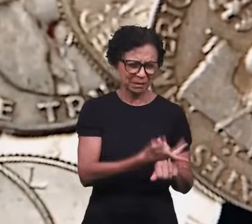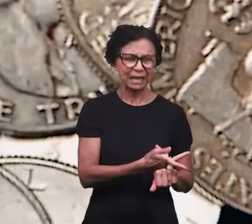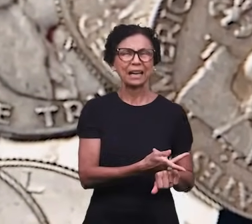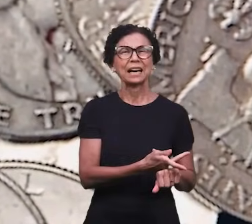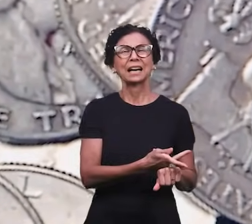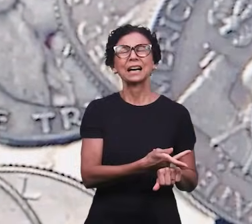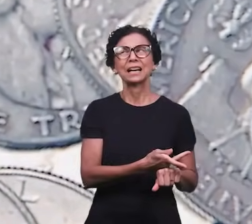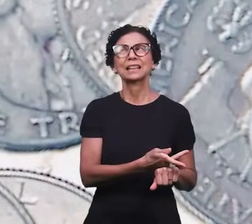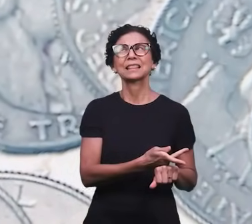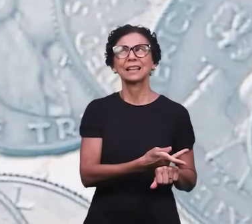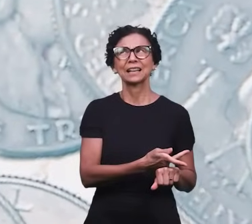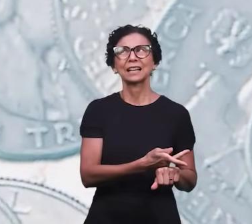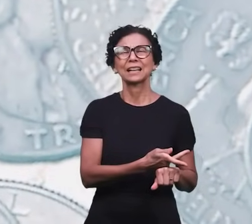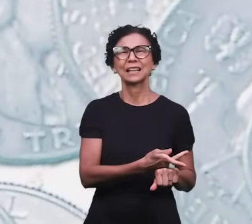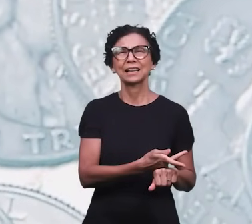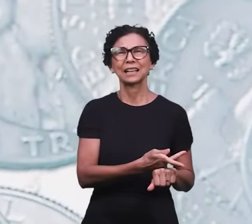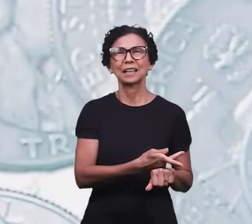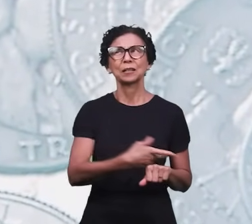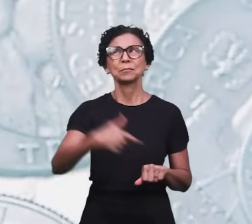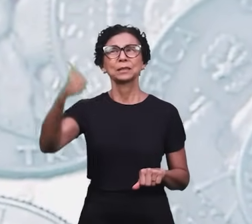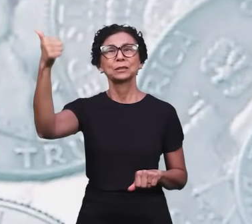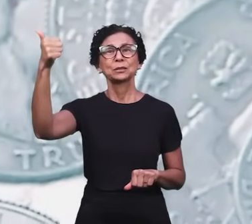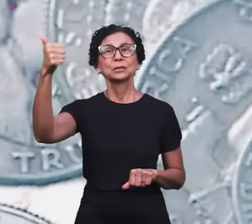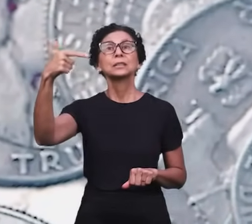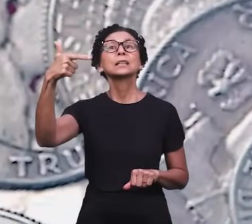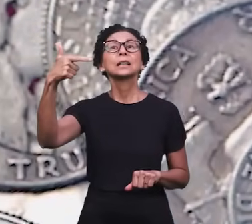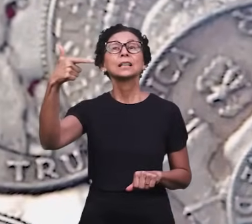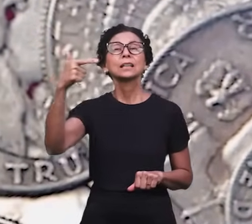Não se a pró